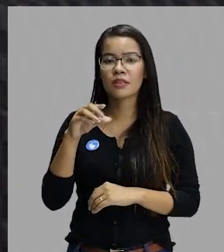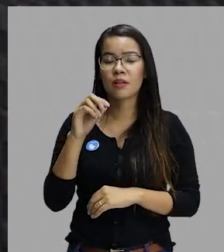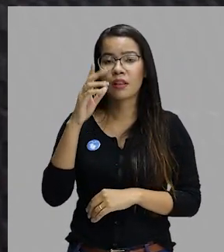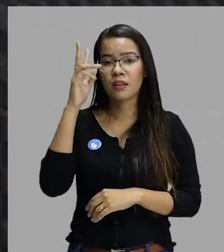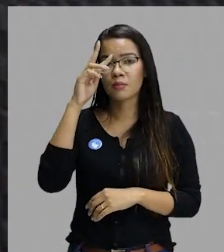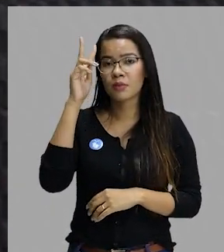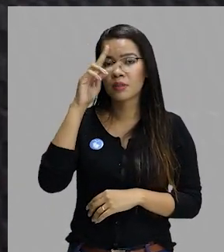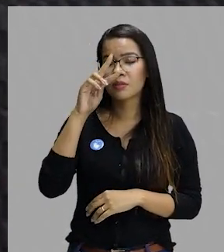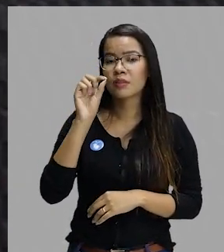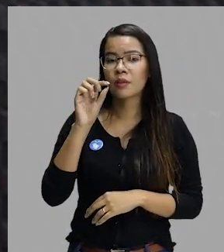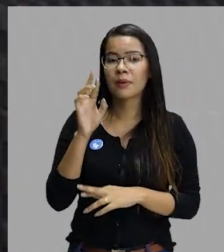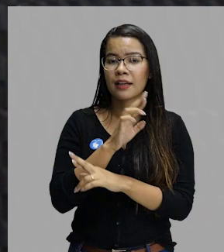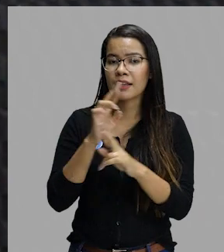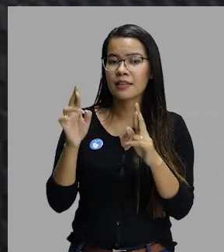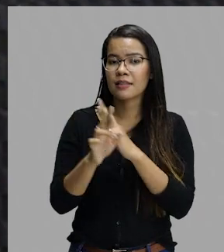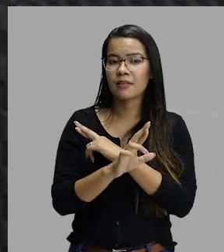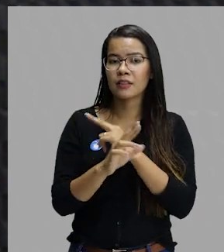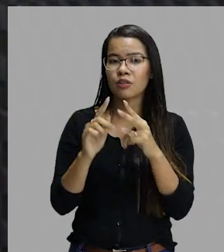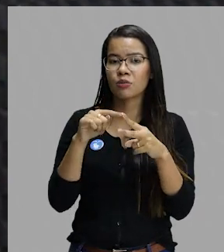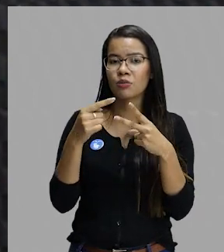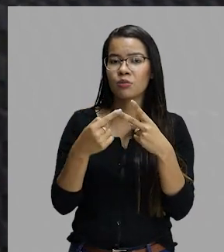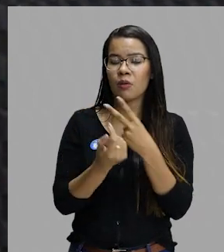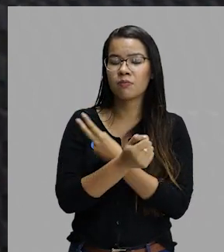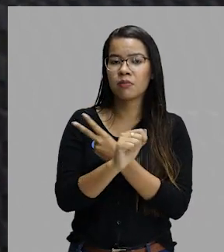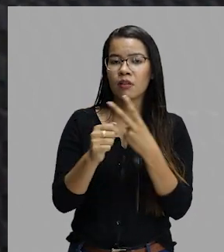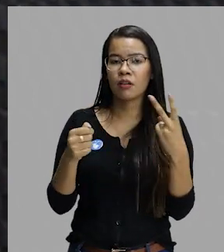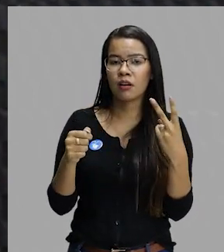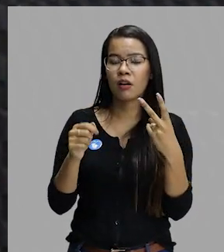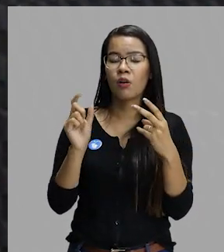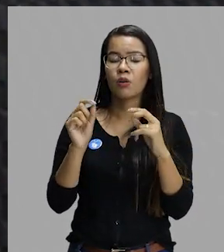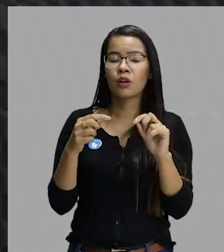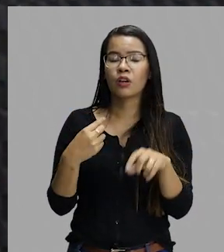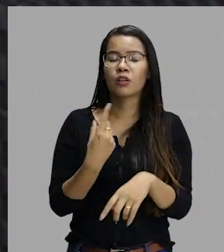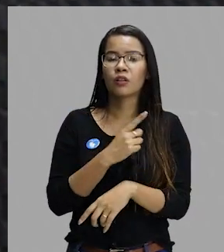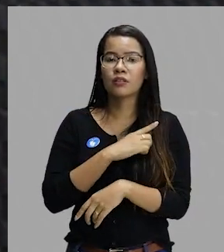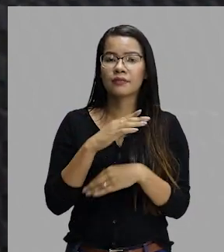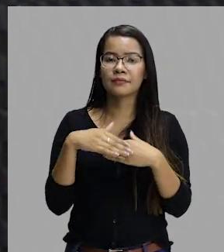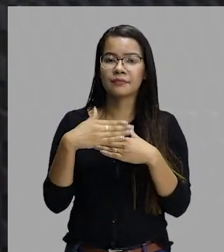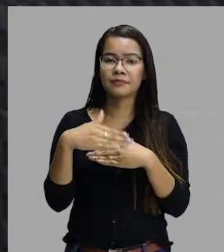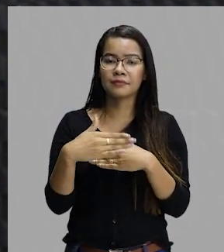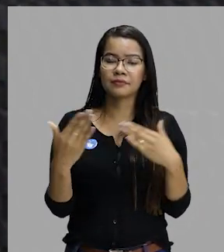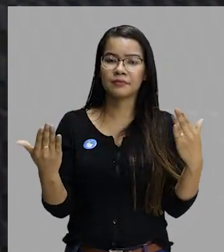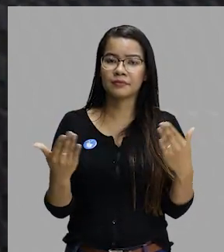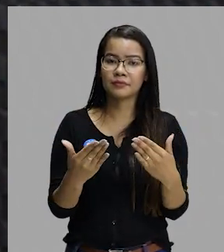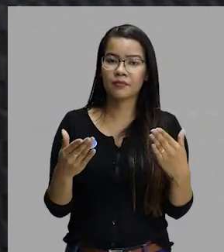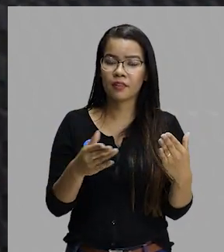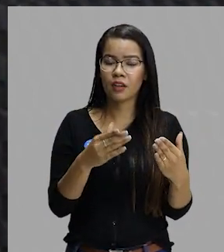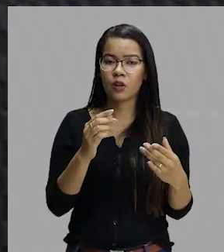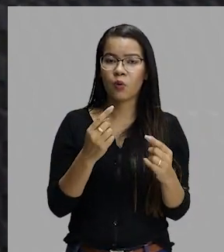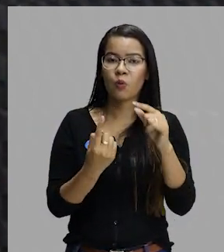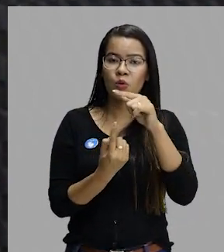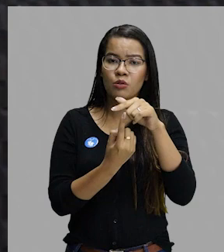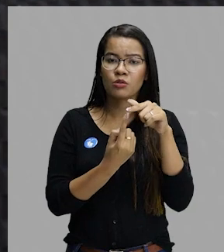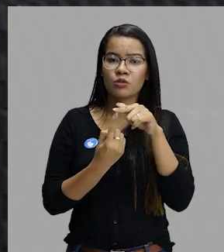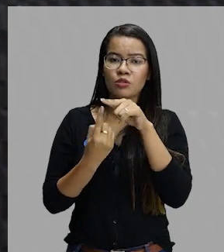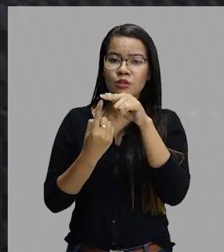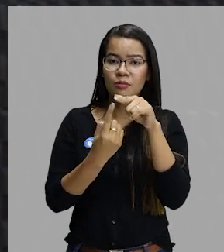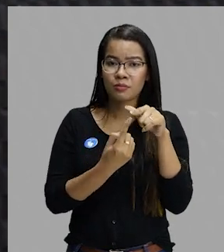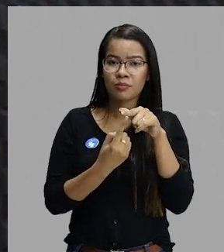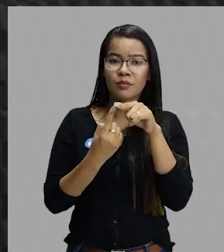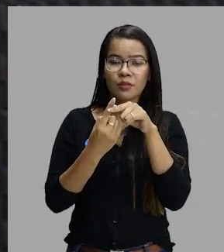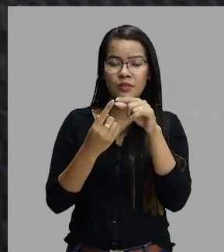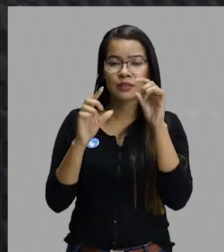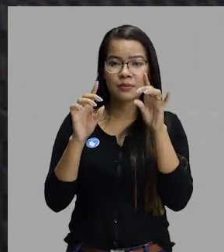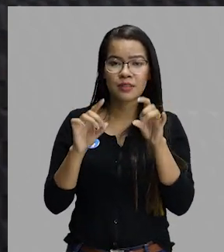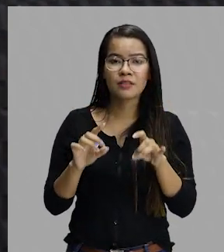grandezas. O que a gente vai ver daqui para frente, pessoal, é os tipos específicos de função. Tá? Existem alguns tipos